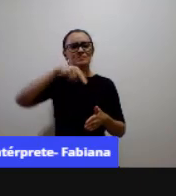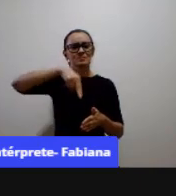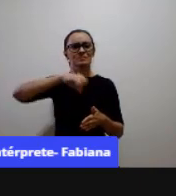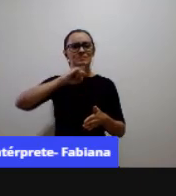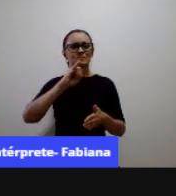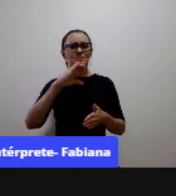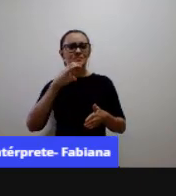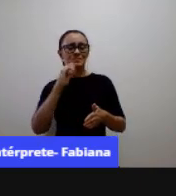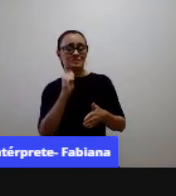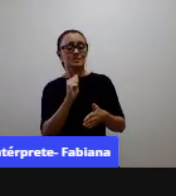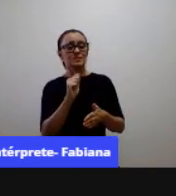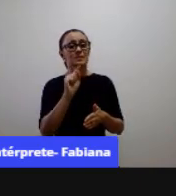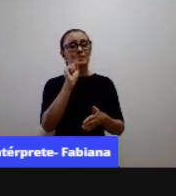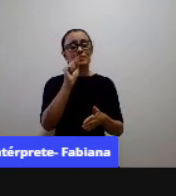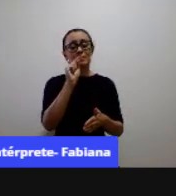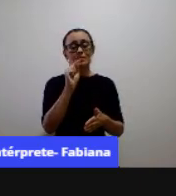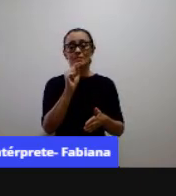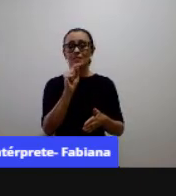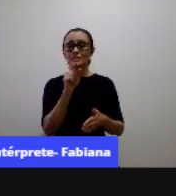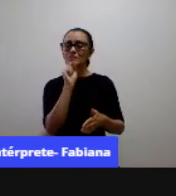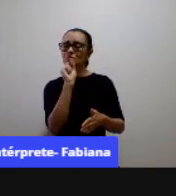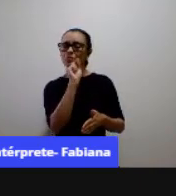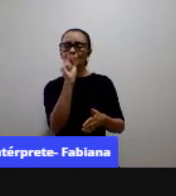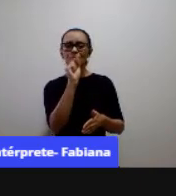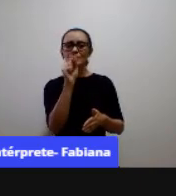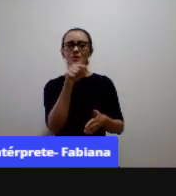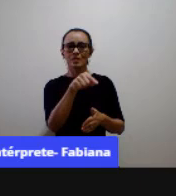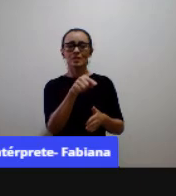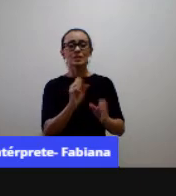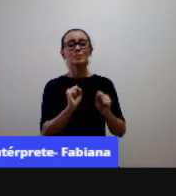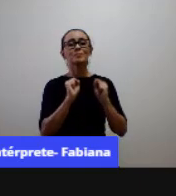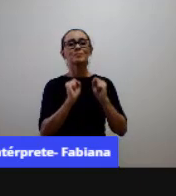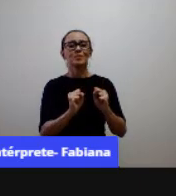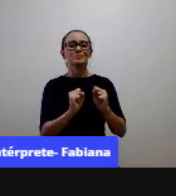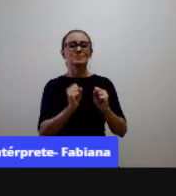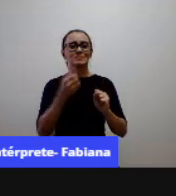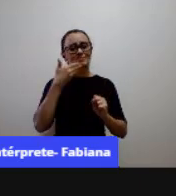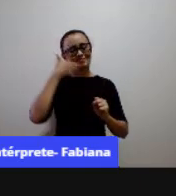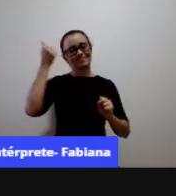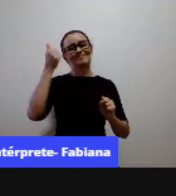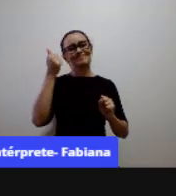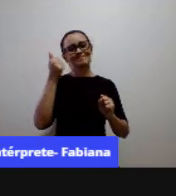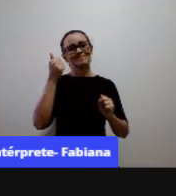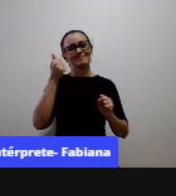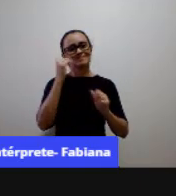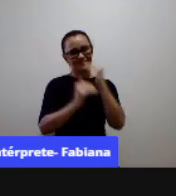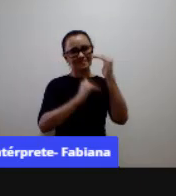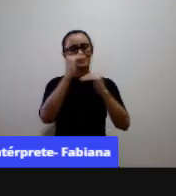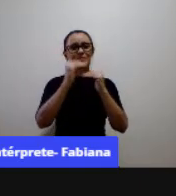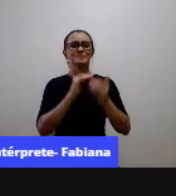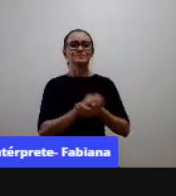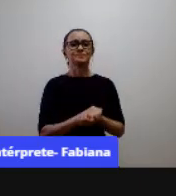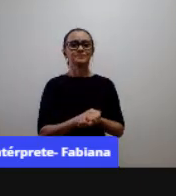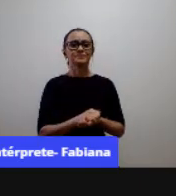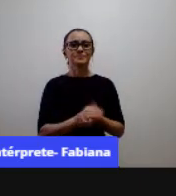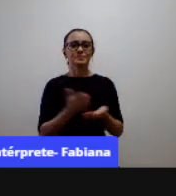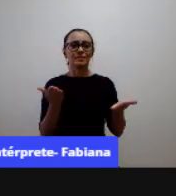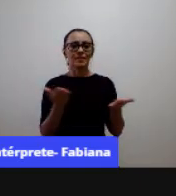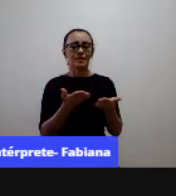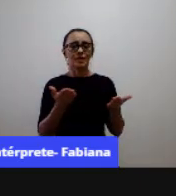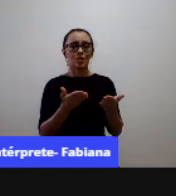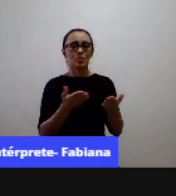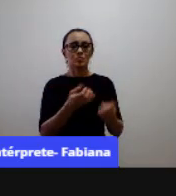do potencial de habilidades. Vamos lá para a sondagem do ensino fundamental 2,